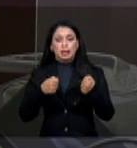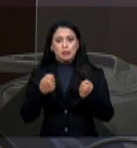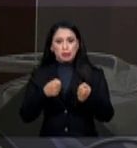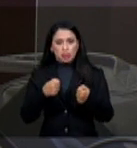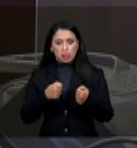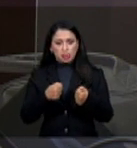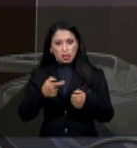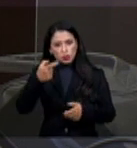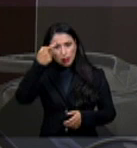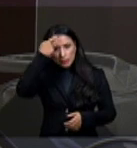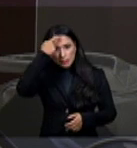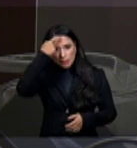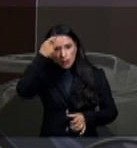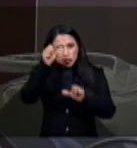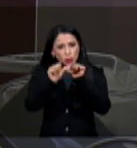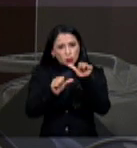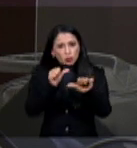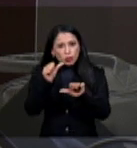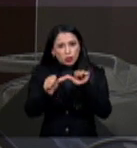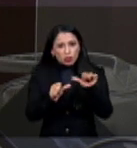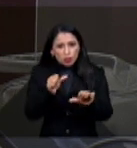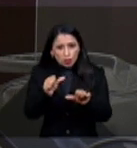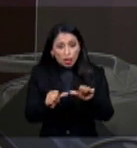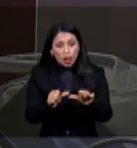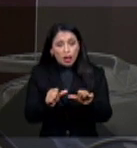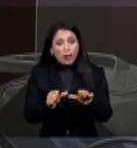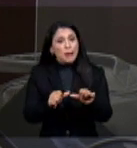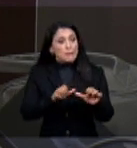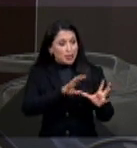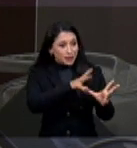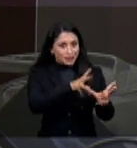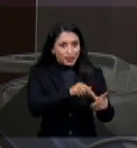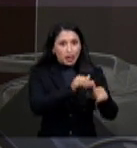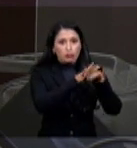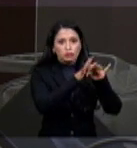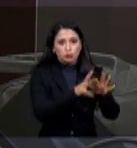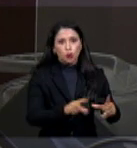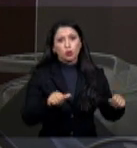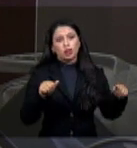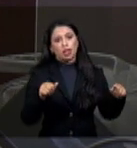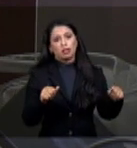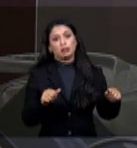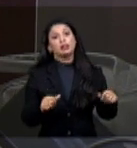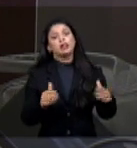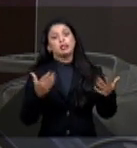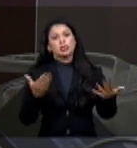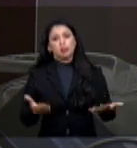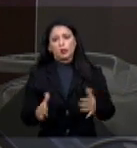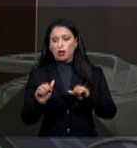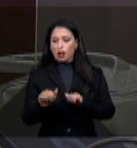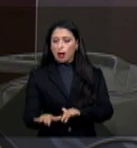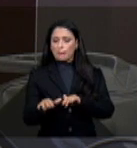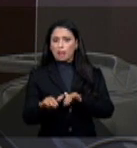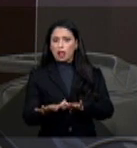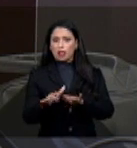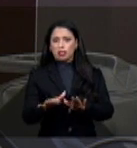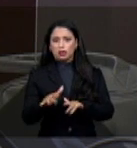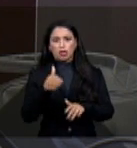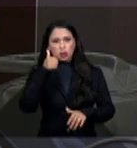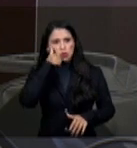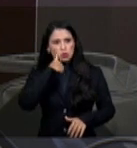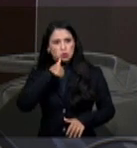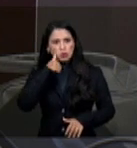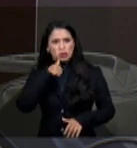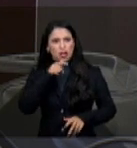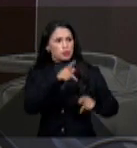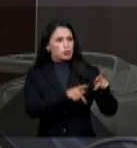mentes para a cura da terra. Através da segunda marcha das mulheres indígenas, as mulheres reunidas de